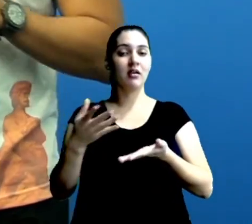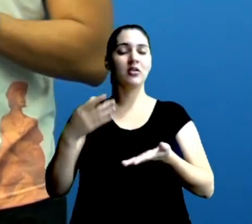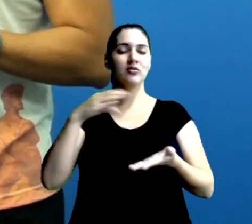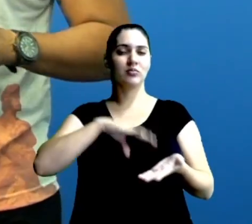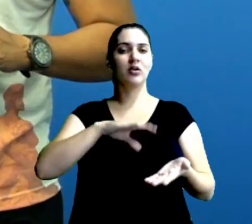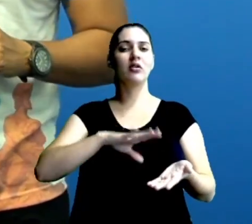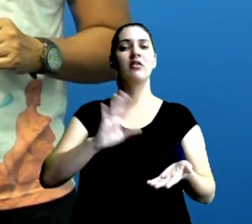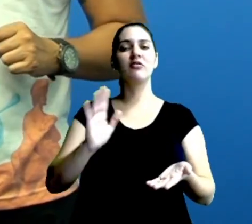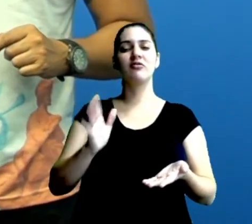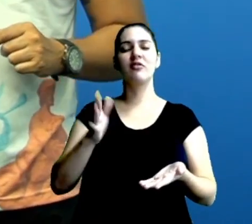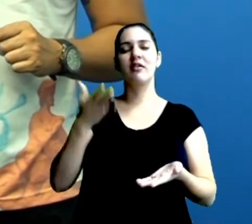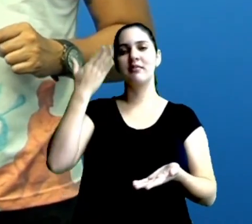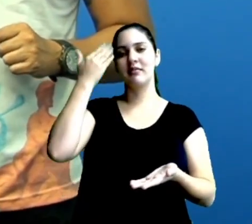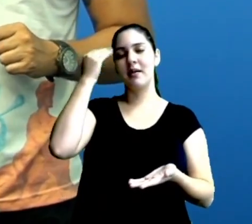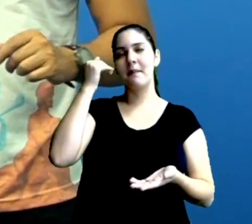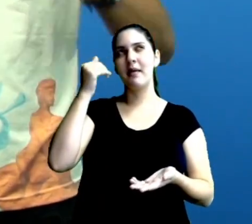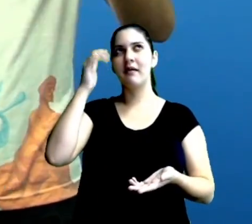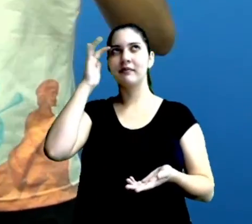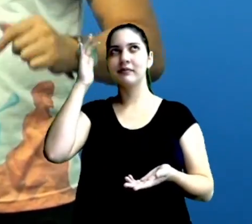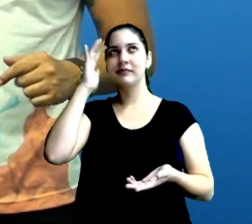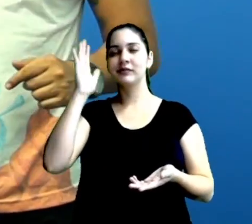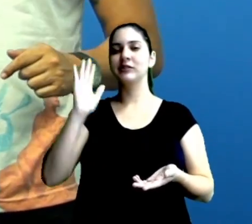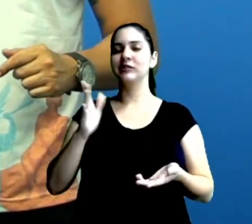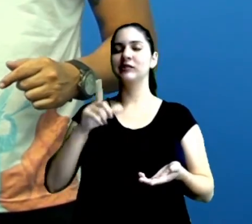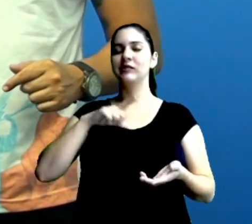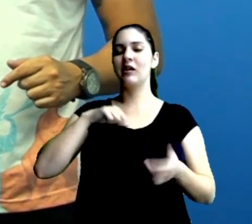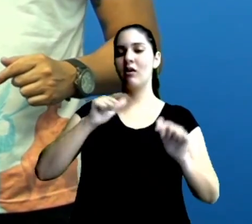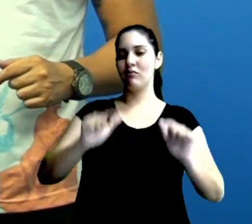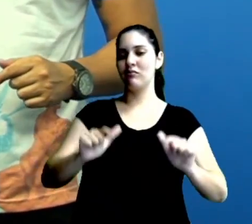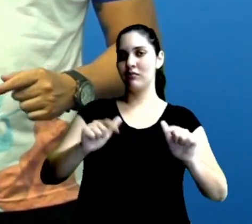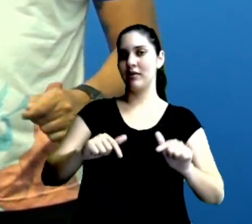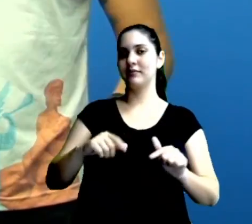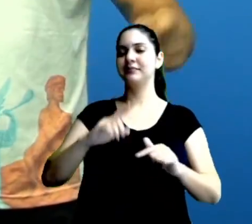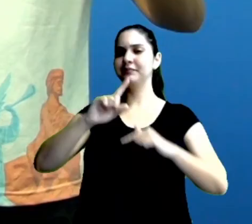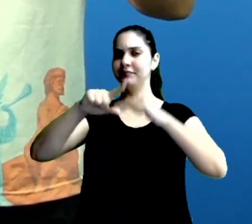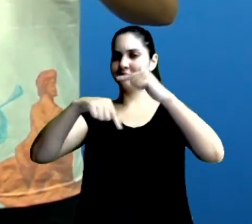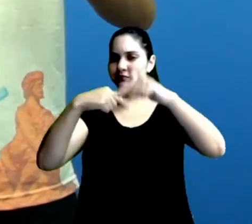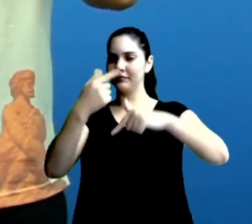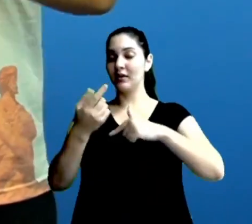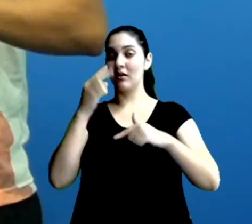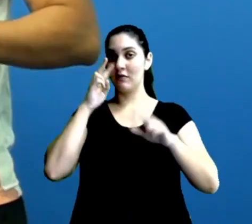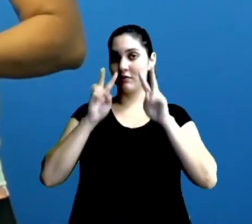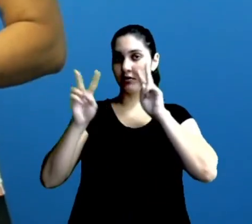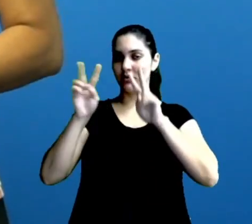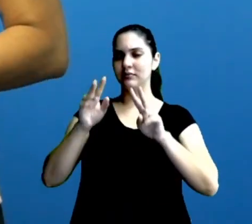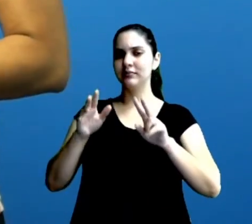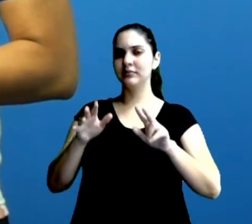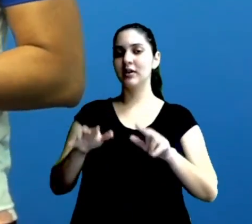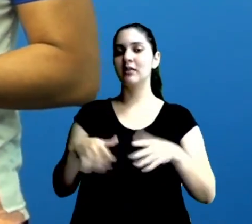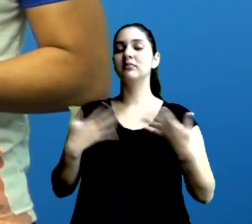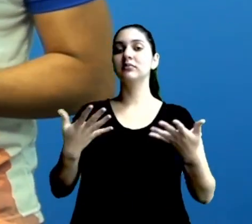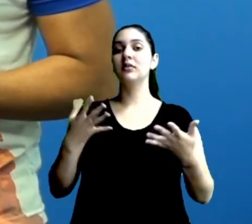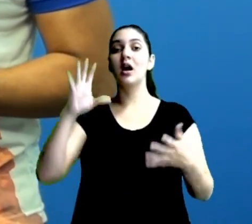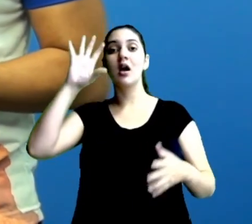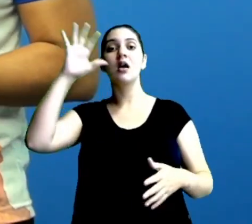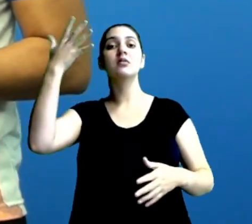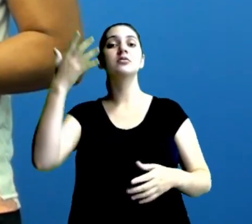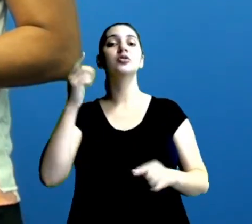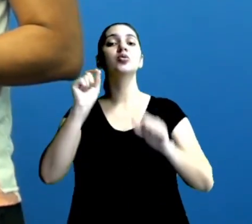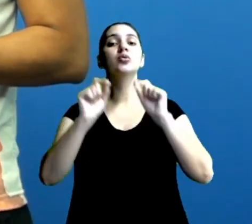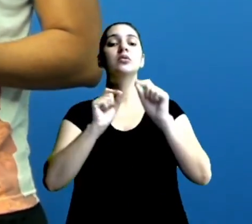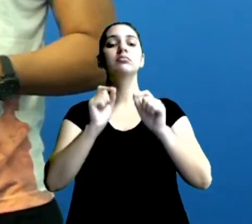noção desse território. Mas a gente vai ver isso mais para frente. Então, a solução foi navegar pelo